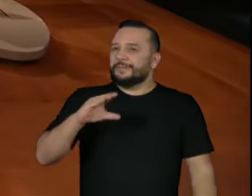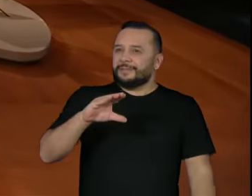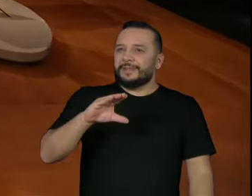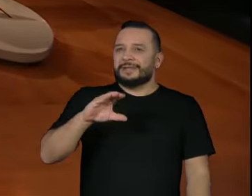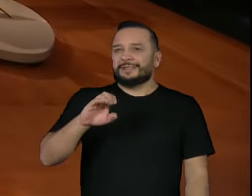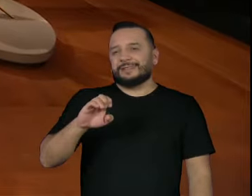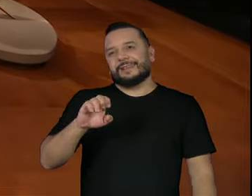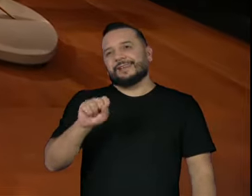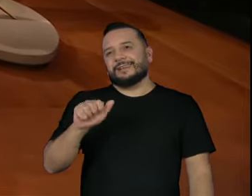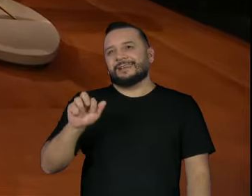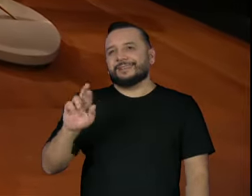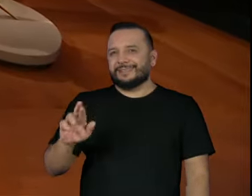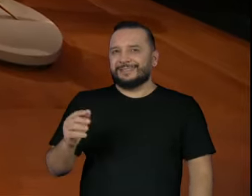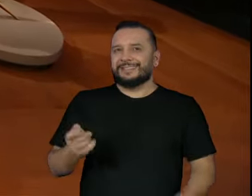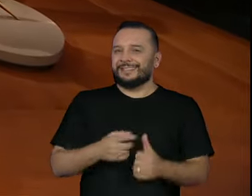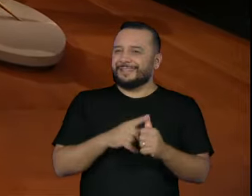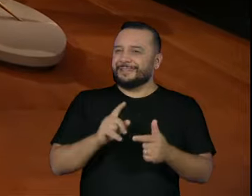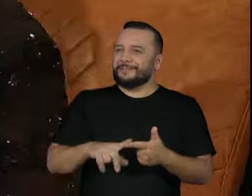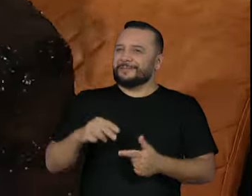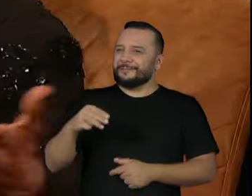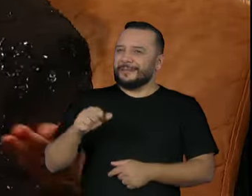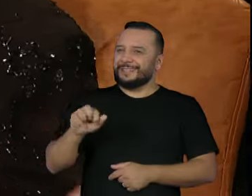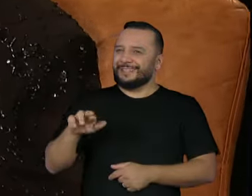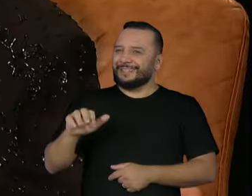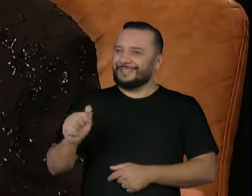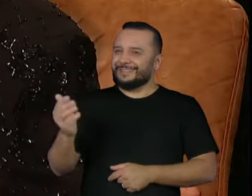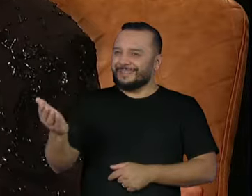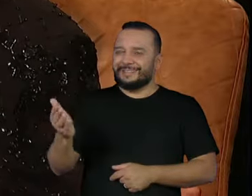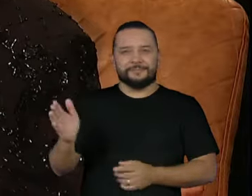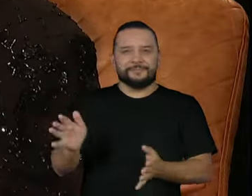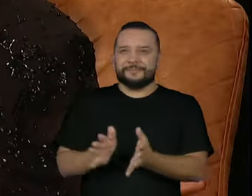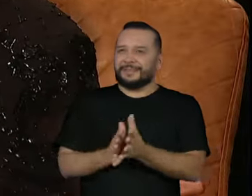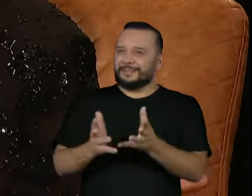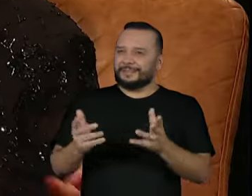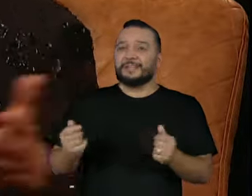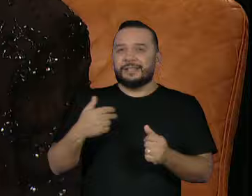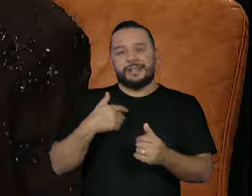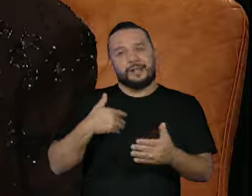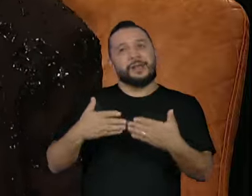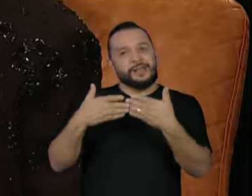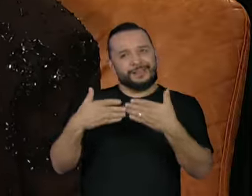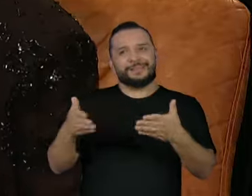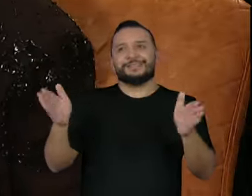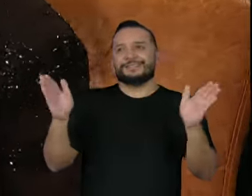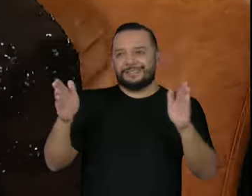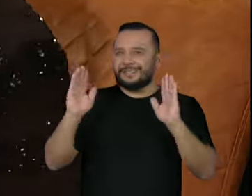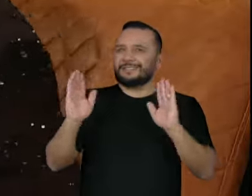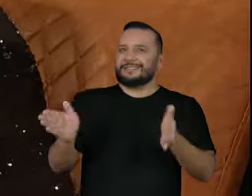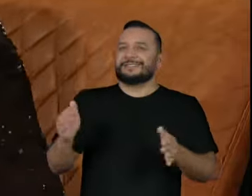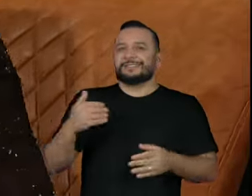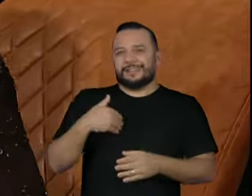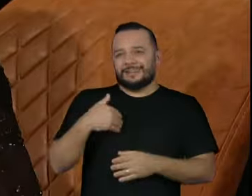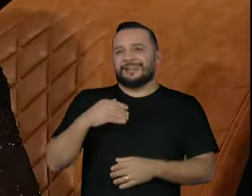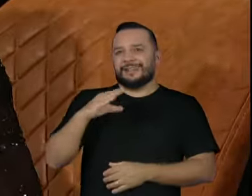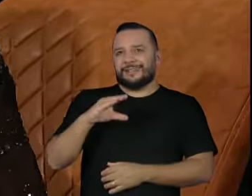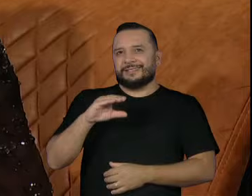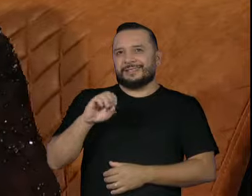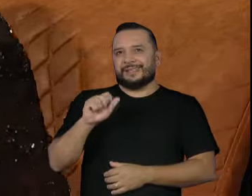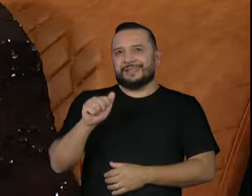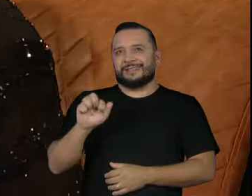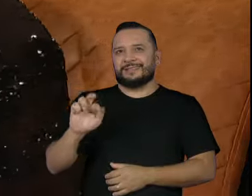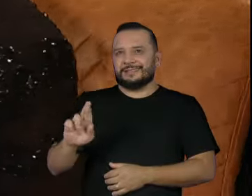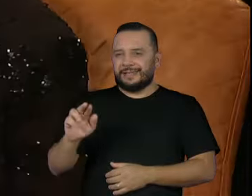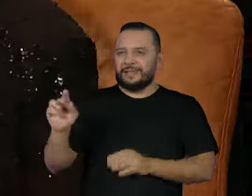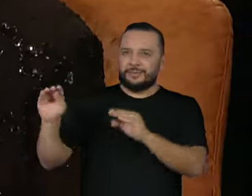que maravilha, meu Deus. Bom, eu tive o prazer de lançar o César Camargo Mariano, né? Eu vim para São Paulo nos anos 60